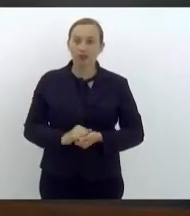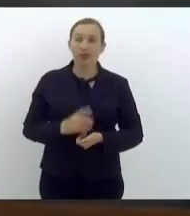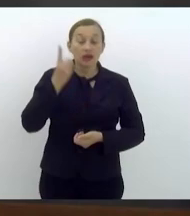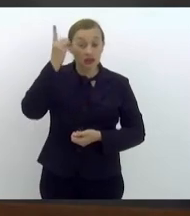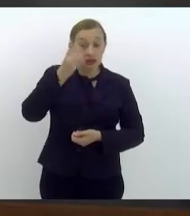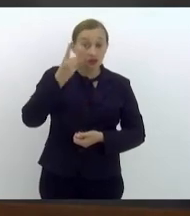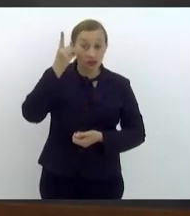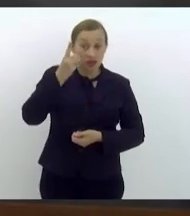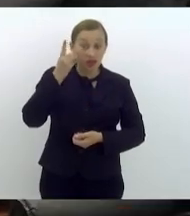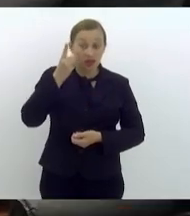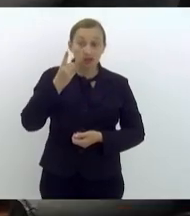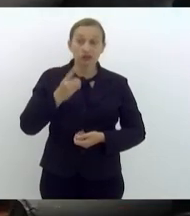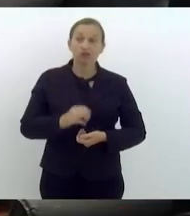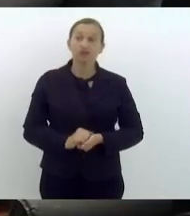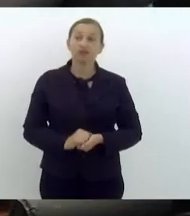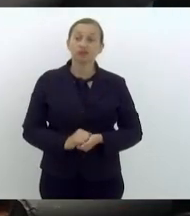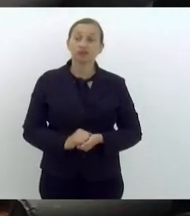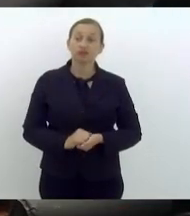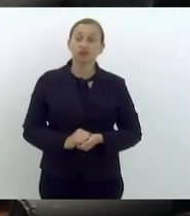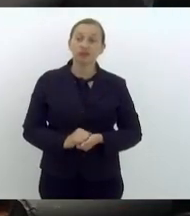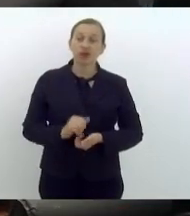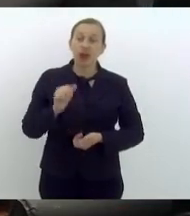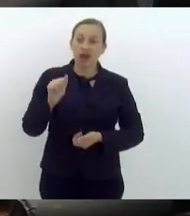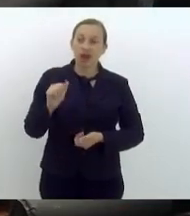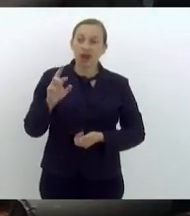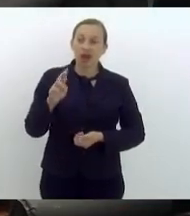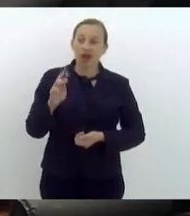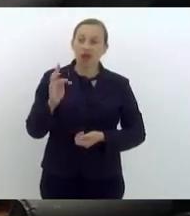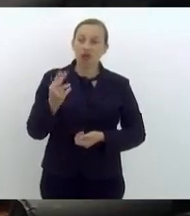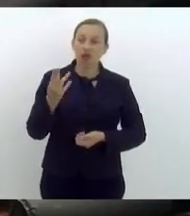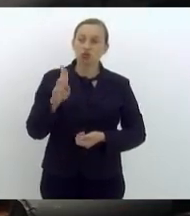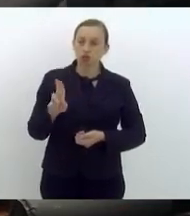Deputado André Correia. Deputado Arthur Monteiro.